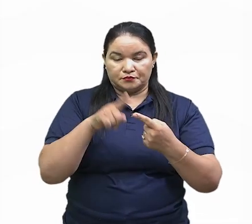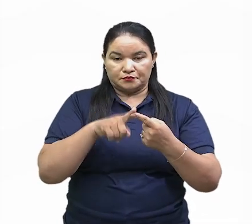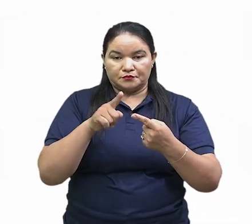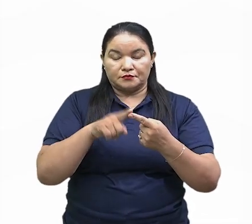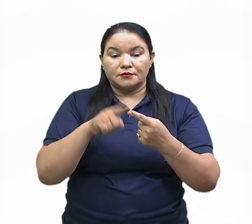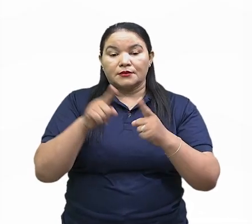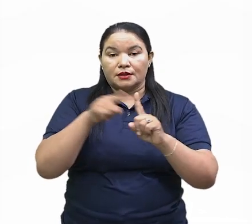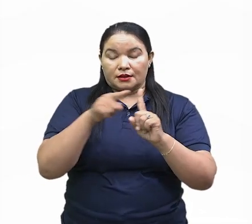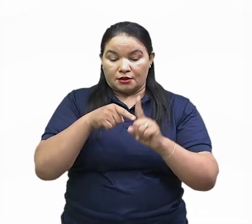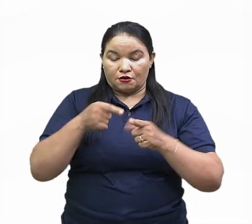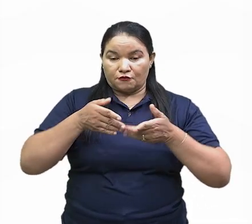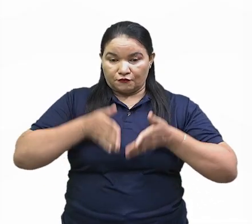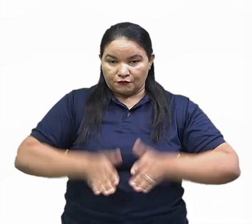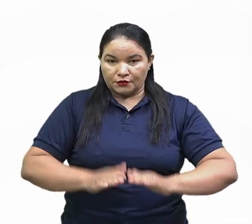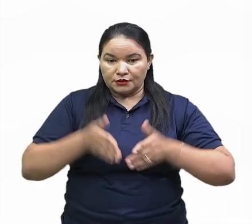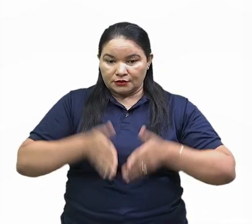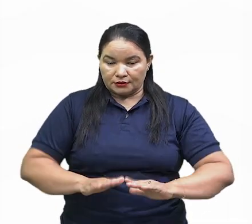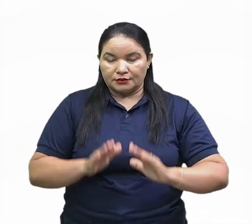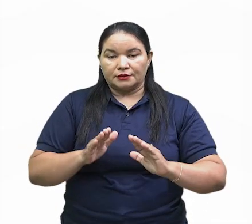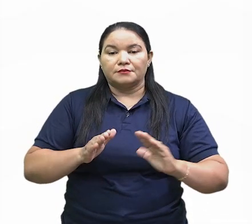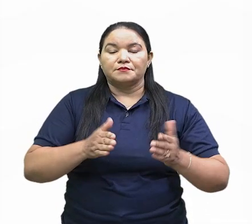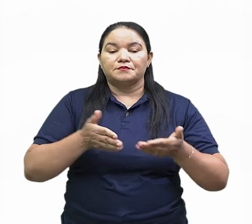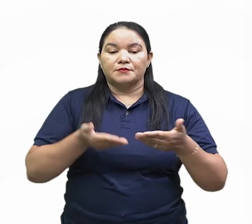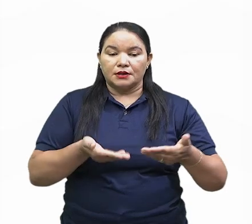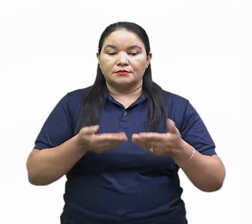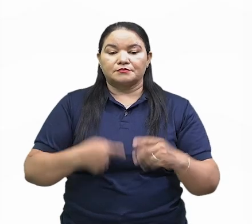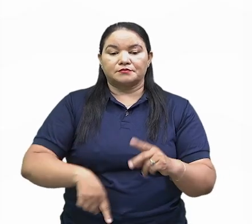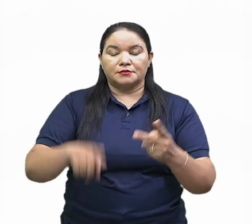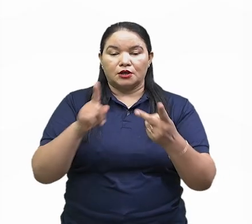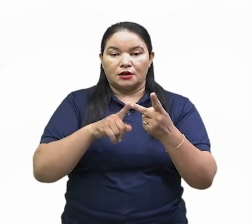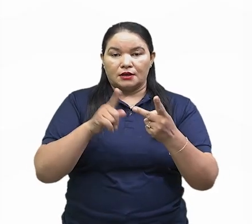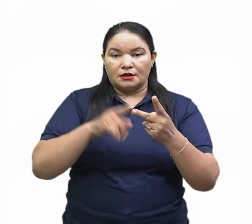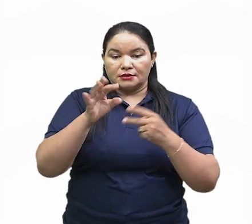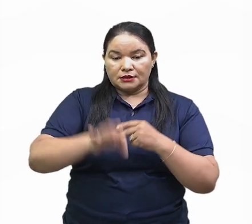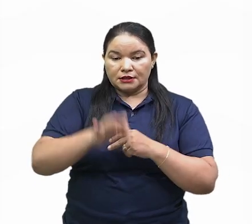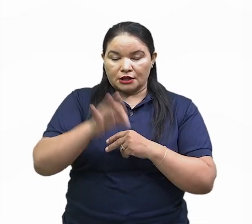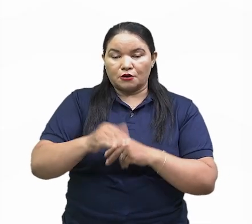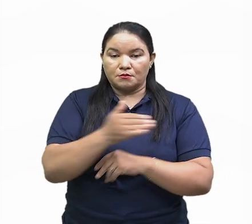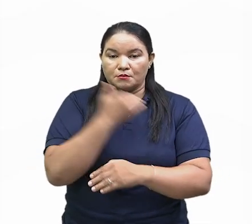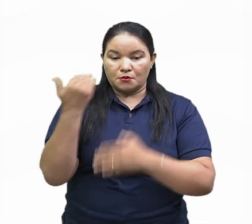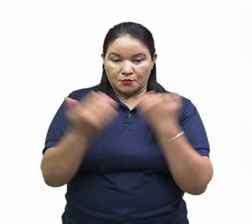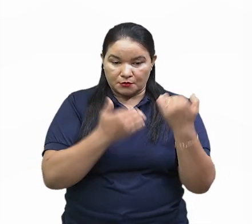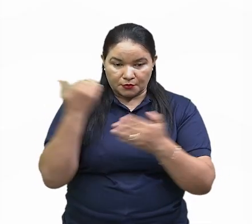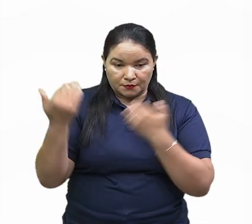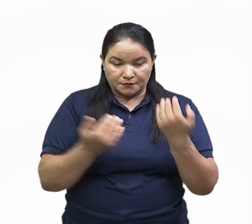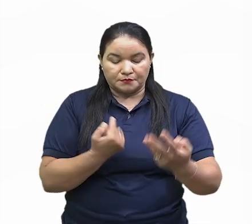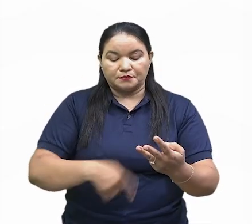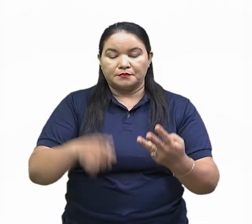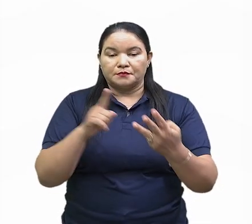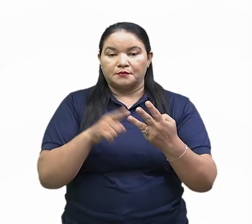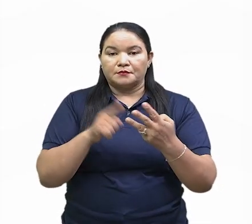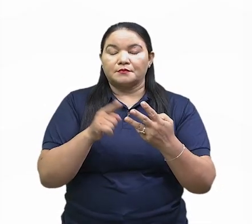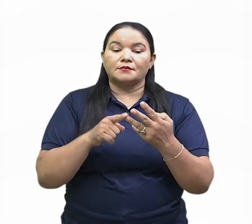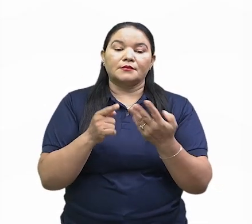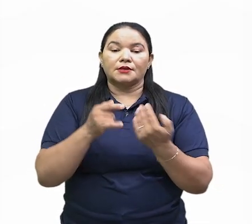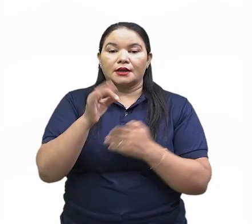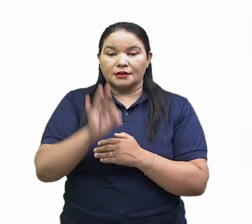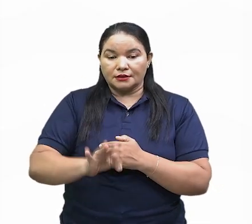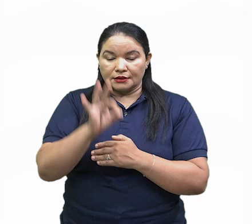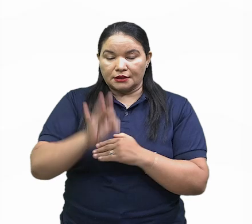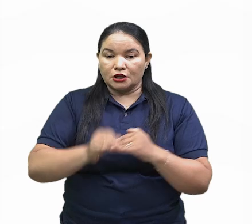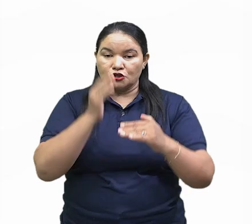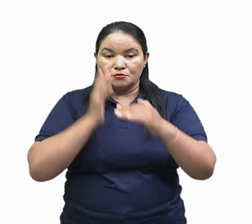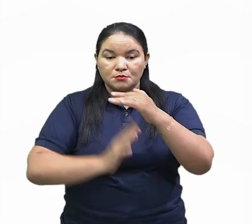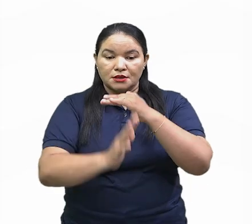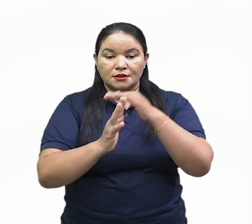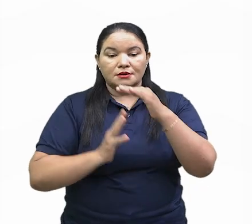taxa de natalidade, a taxa de mortalidade, a taxa de migração e